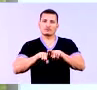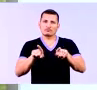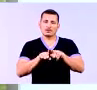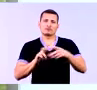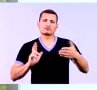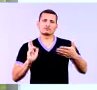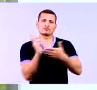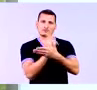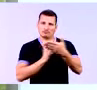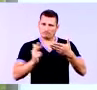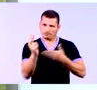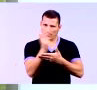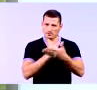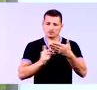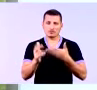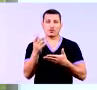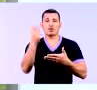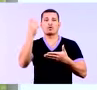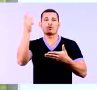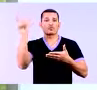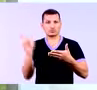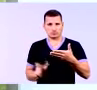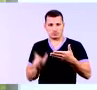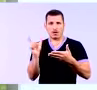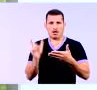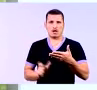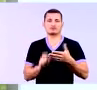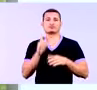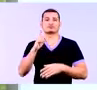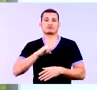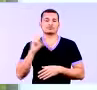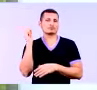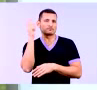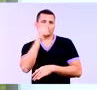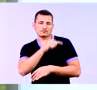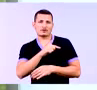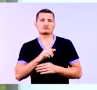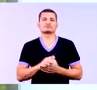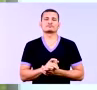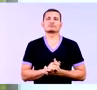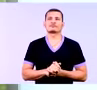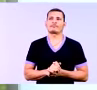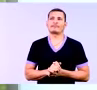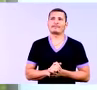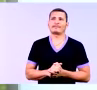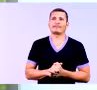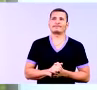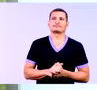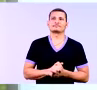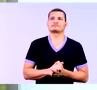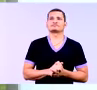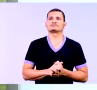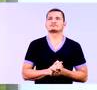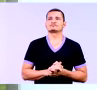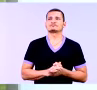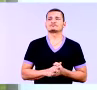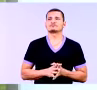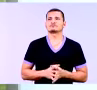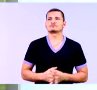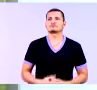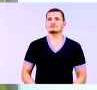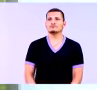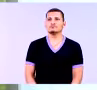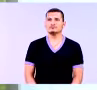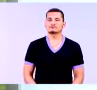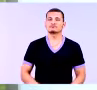com o usuário, tendo ainda a dificuldade do estático, como foi falado pelo professor Marcel. Então,